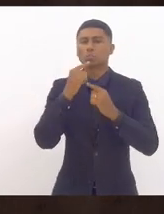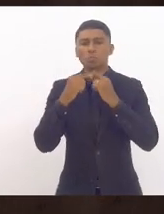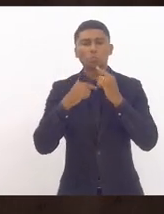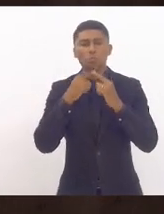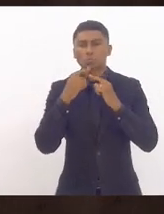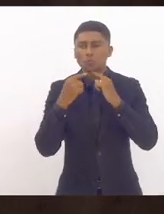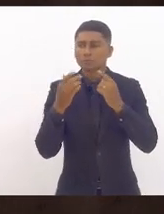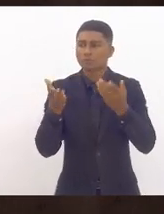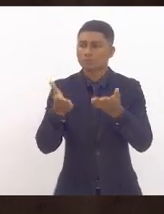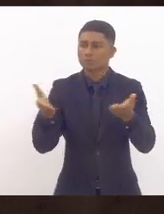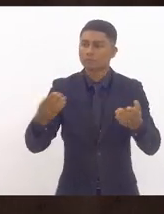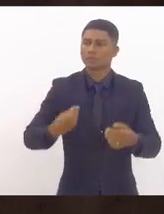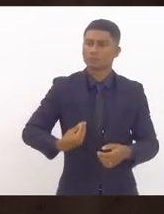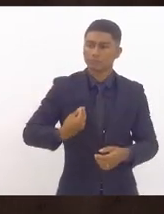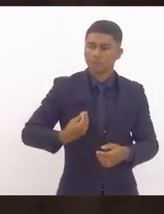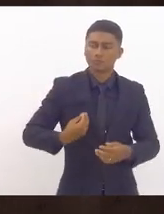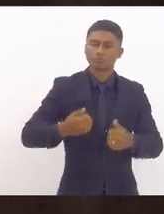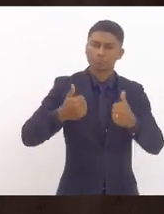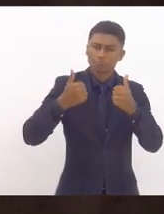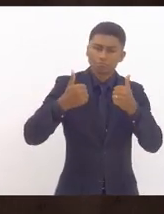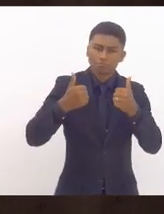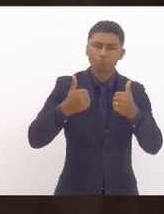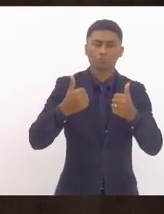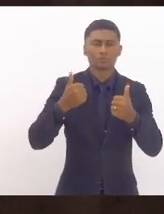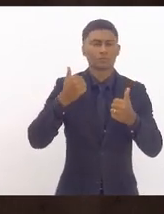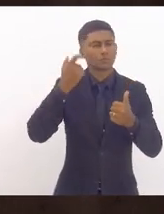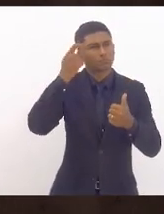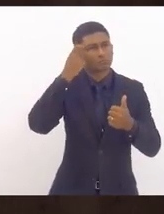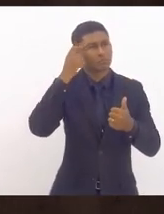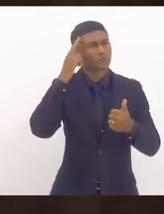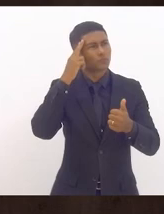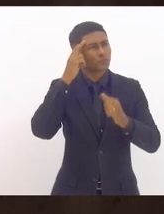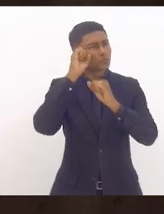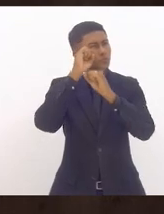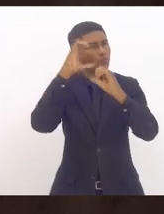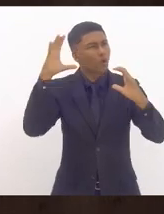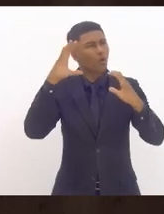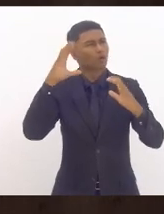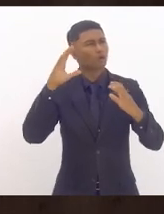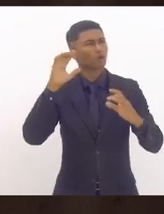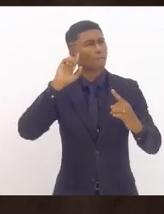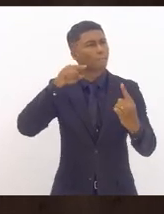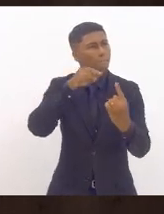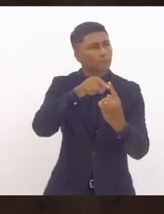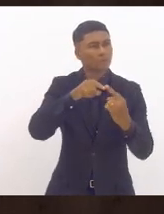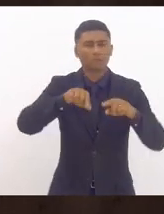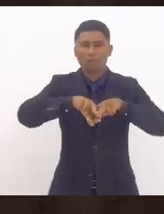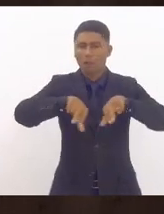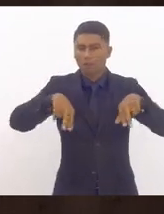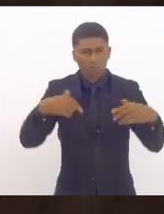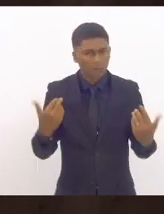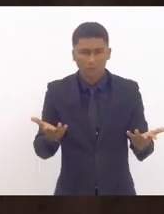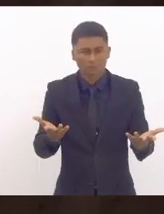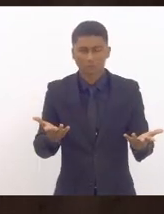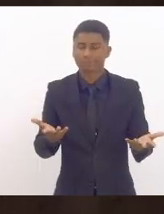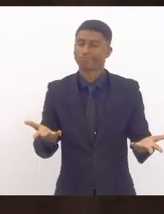vida promissora, de sonhos, de carreiras, enfim. O centro